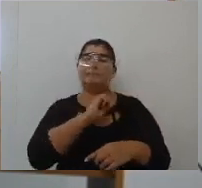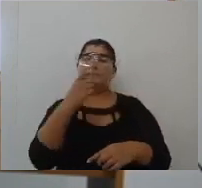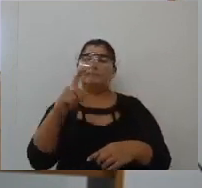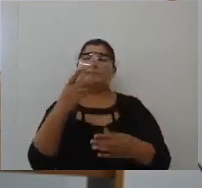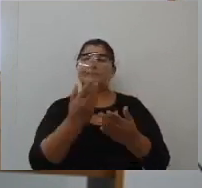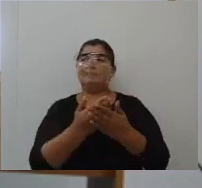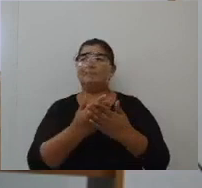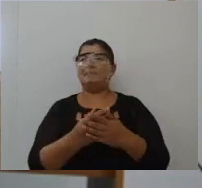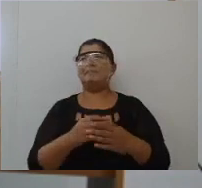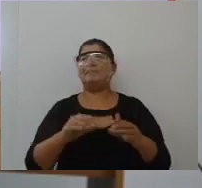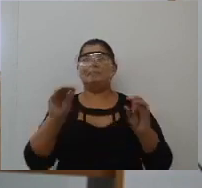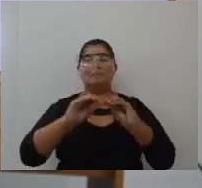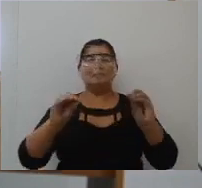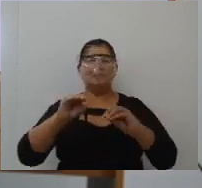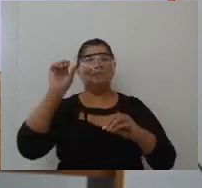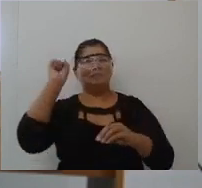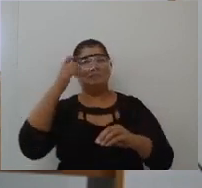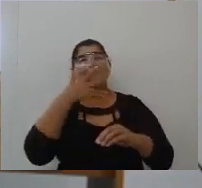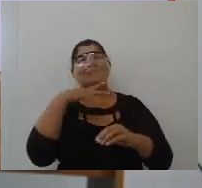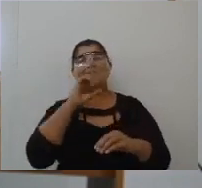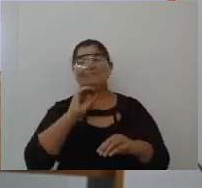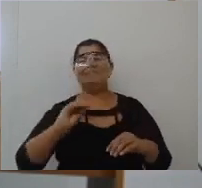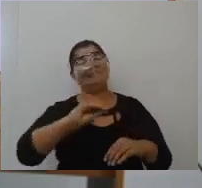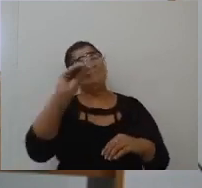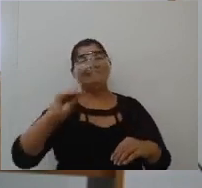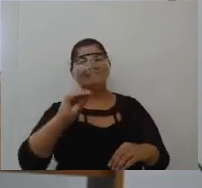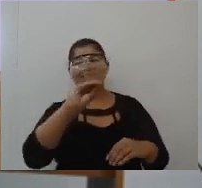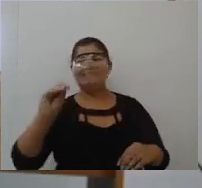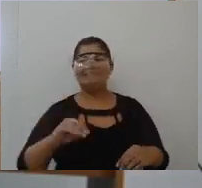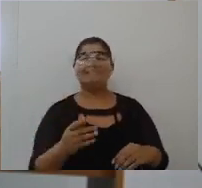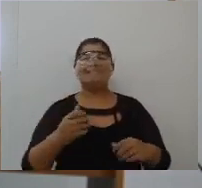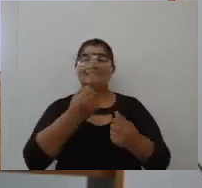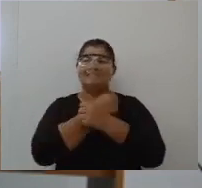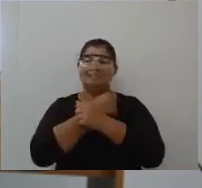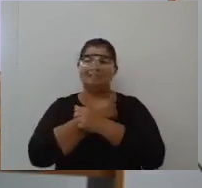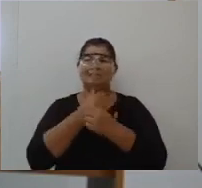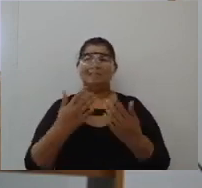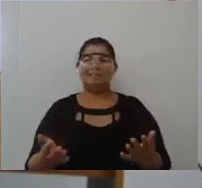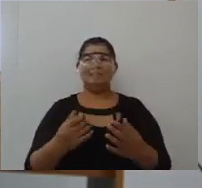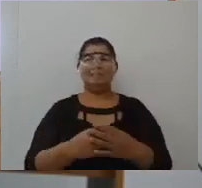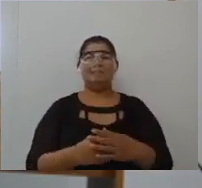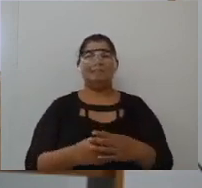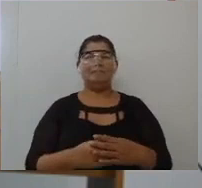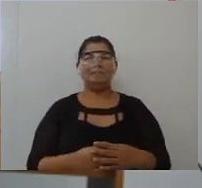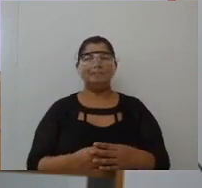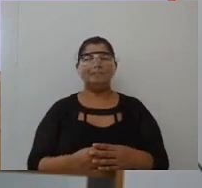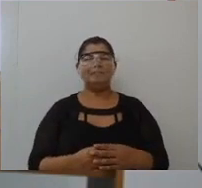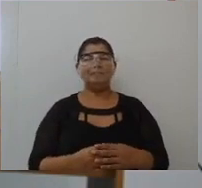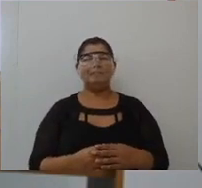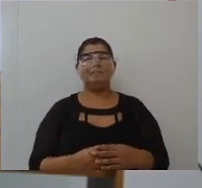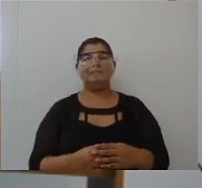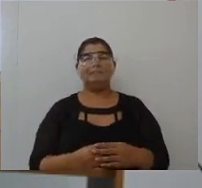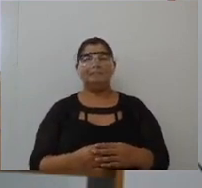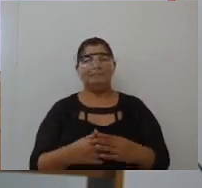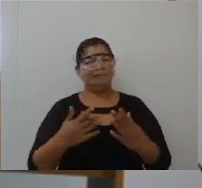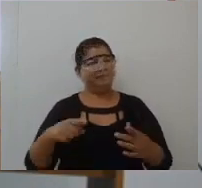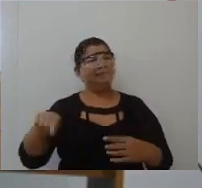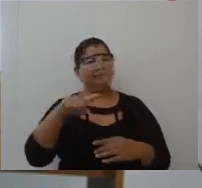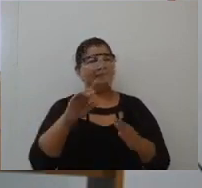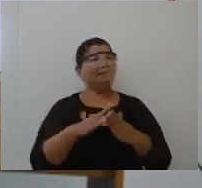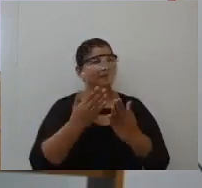Xuxa também, né? Um beijo para a mãe, para o pai, para a Xuxa. Um abraço, viu, Danilo? Olha, deixa eu ver se tem mais alguma mensagem. Pessoal, vamos estudar,